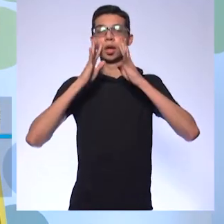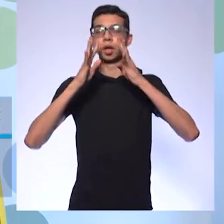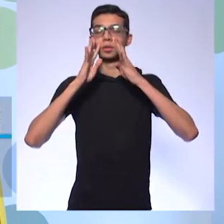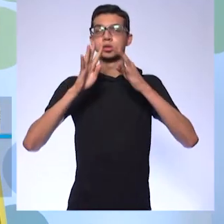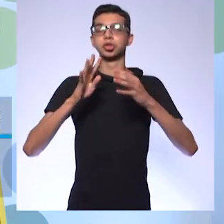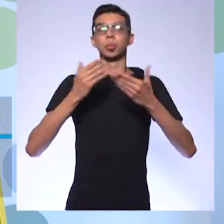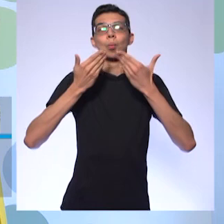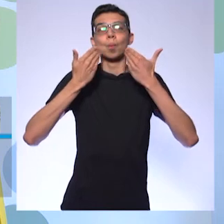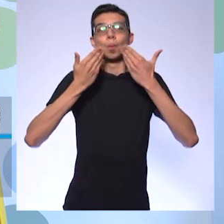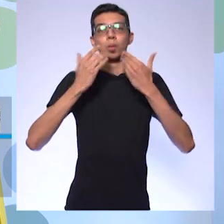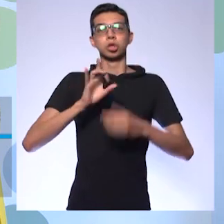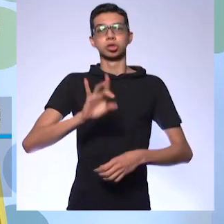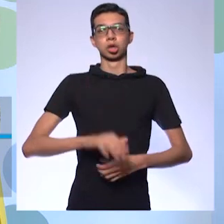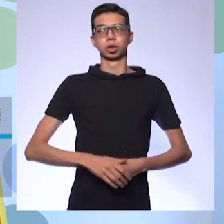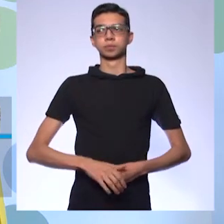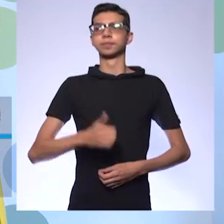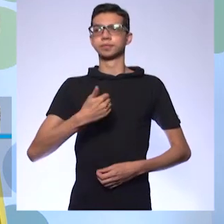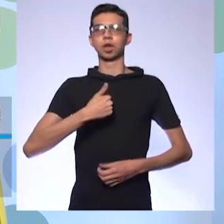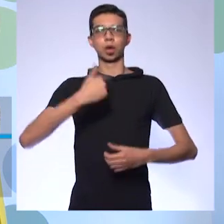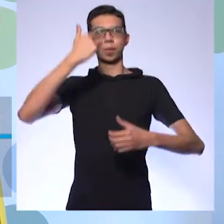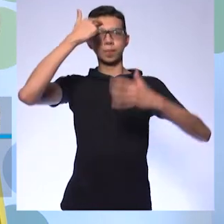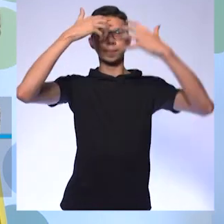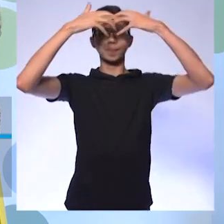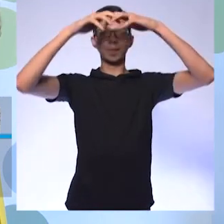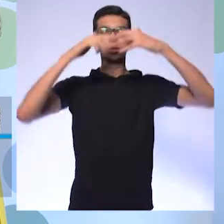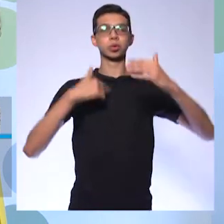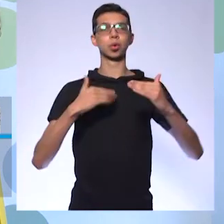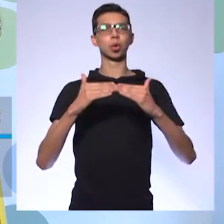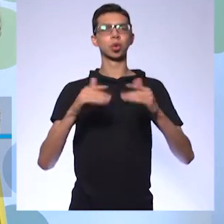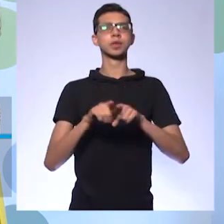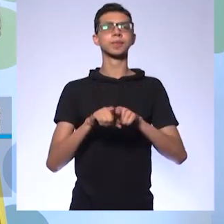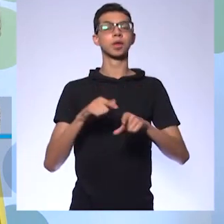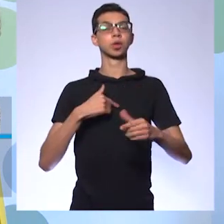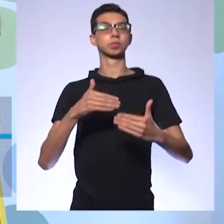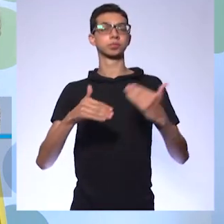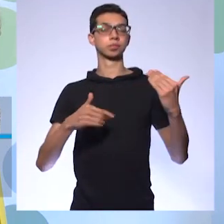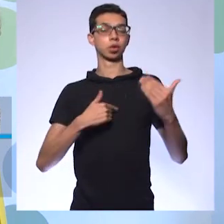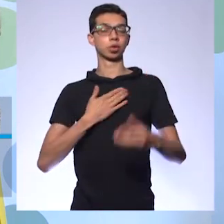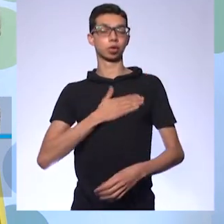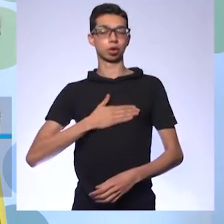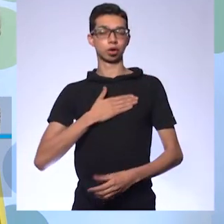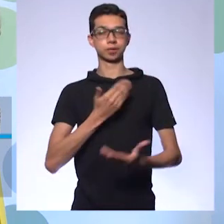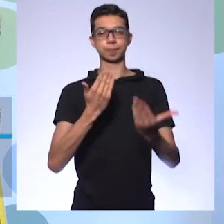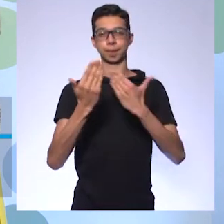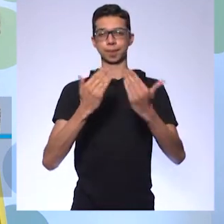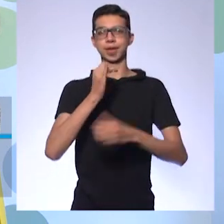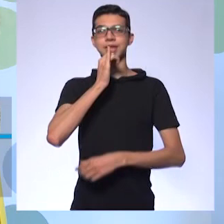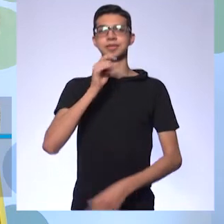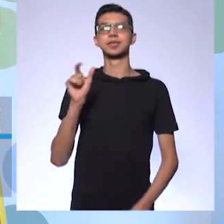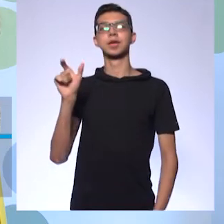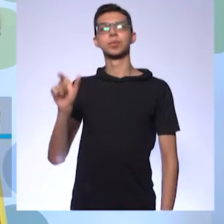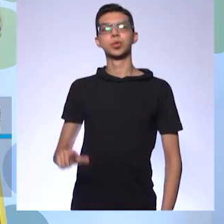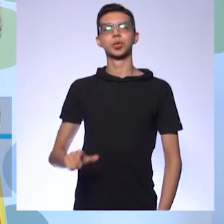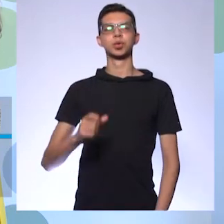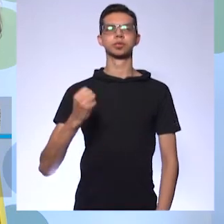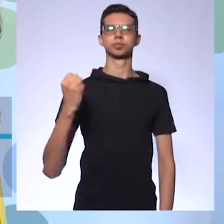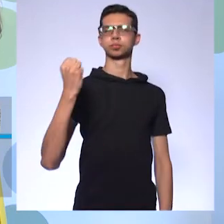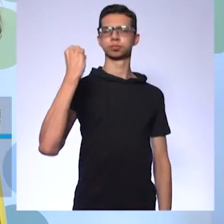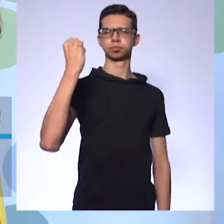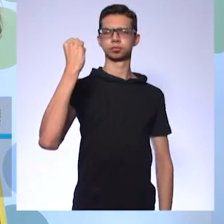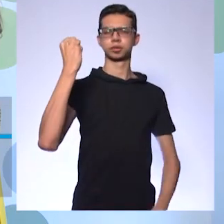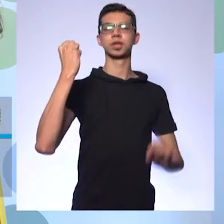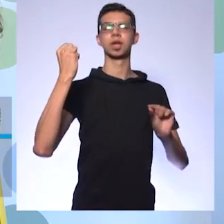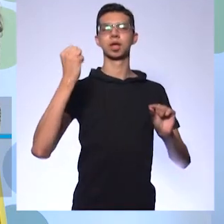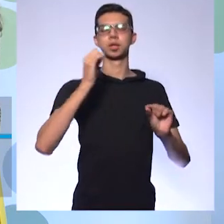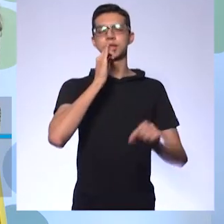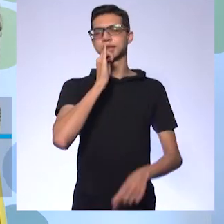eu concordo com vocês, discordo de vocês, sei lá, eu gosto do debate, né? Olha, você pega um herói hoje, sei lá, o Batman,